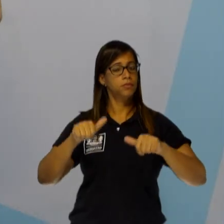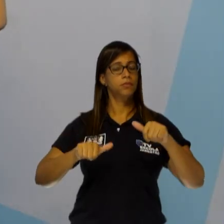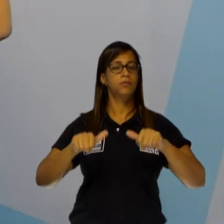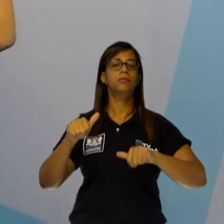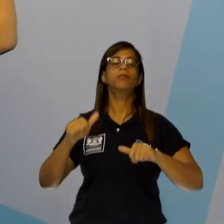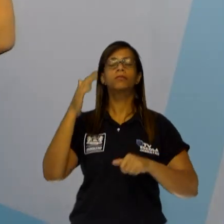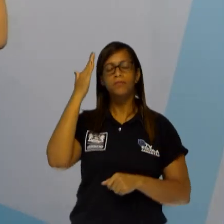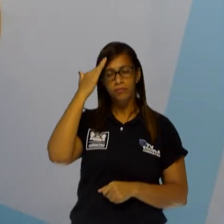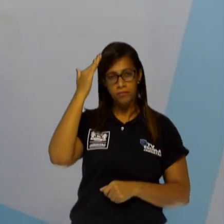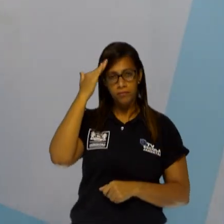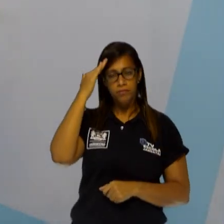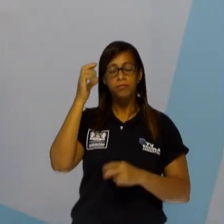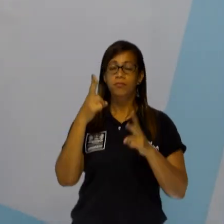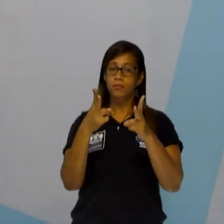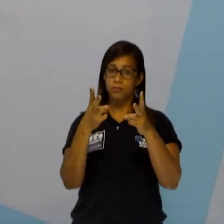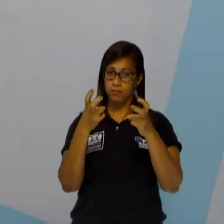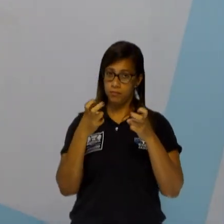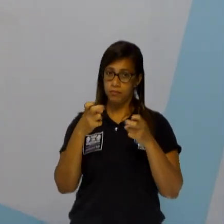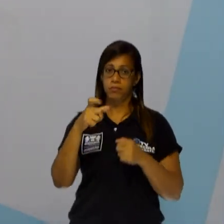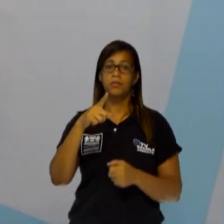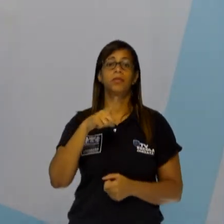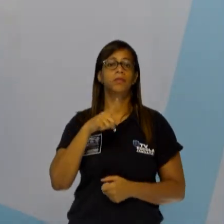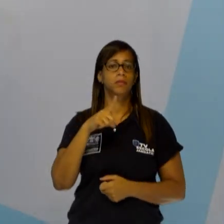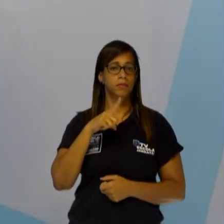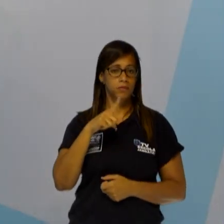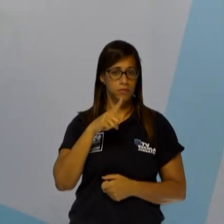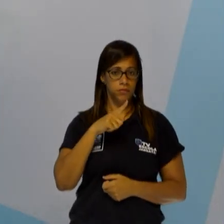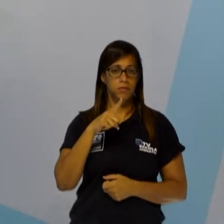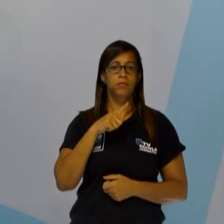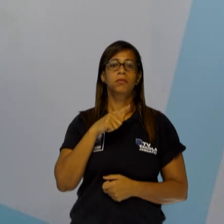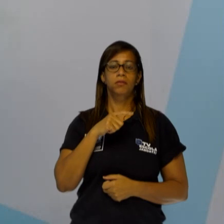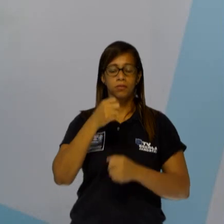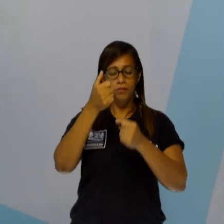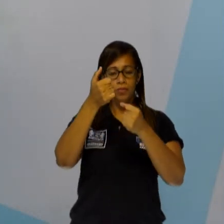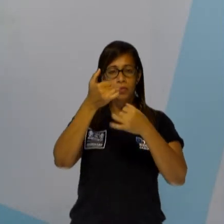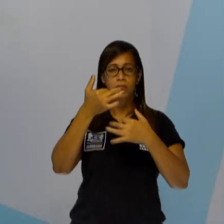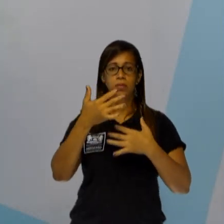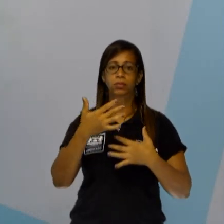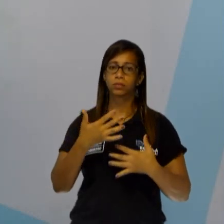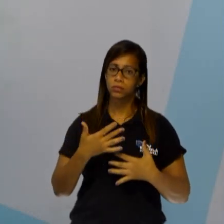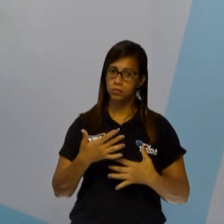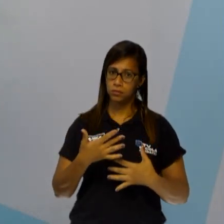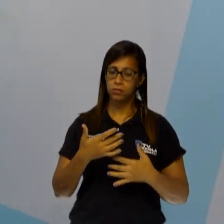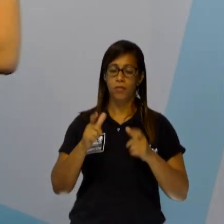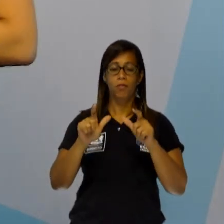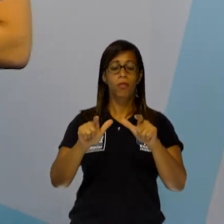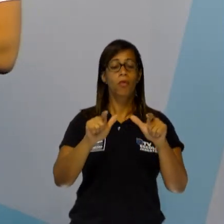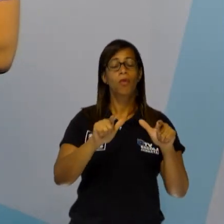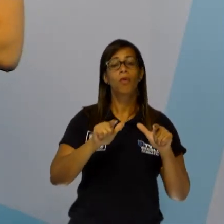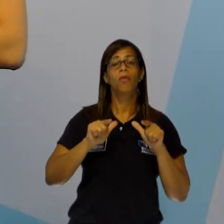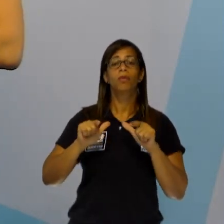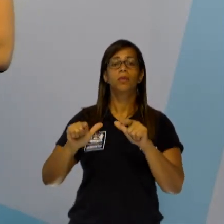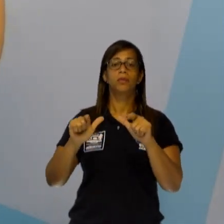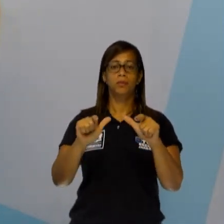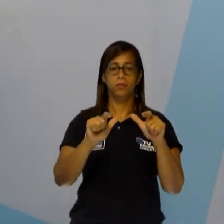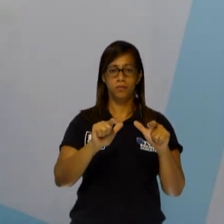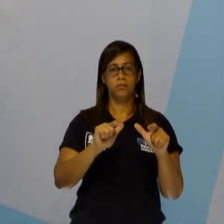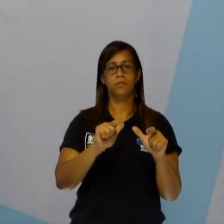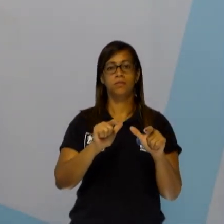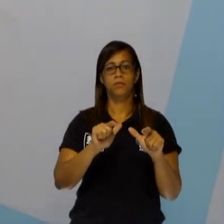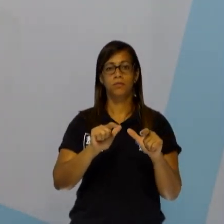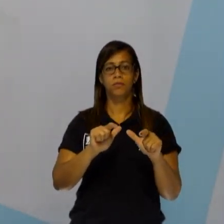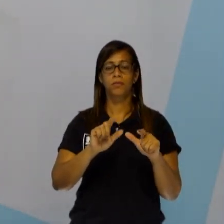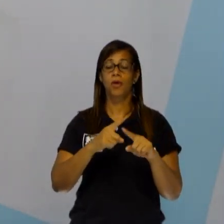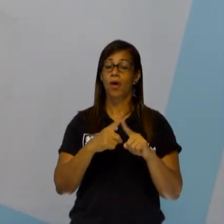que existem, sim, algumas descrições muito sutis em relação ao espaço, né? Porém, não é